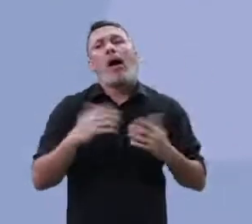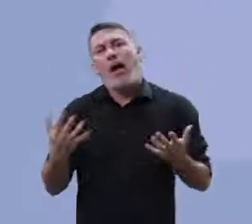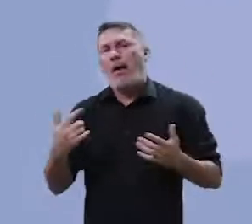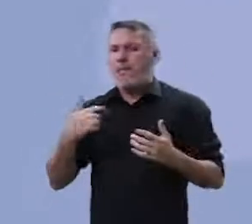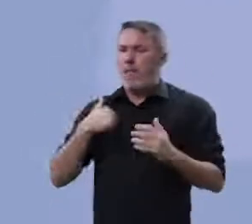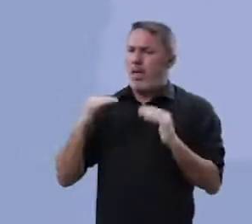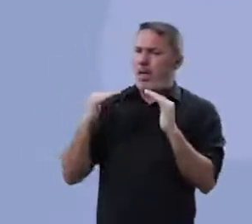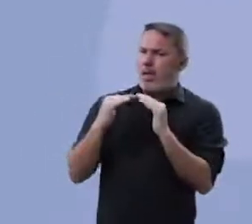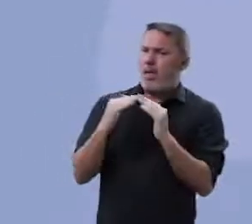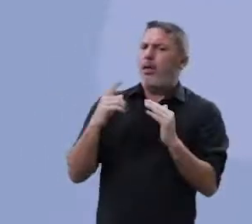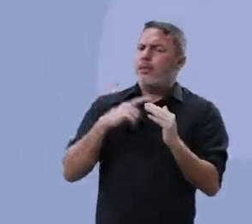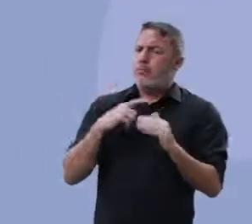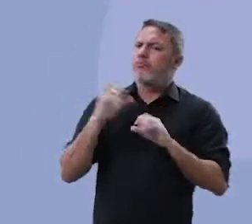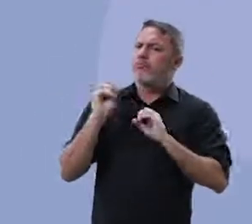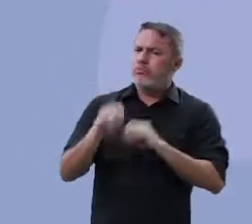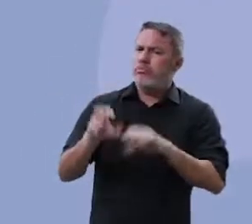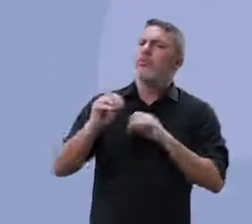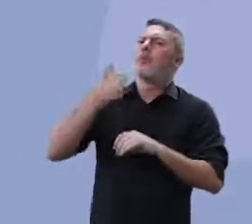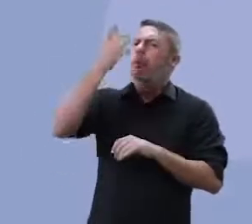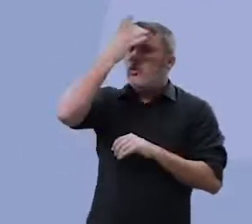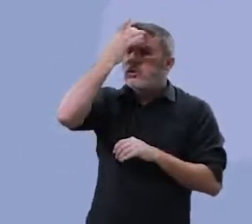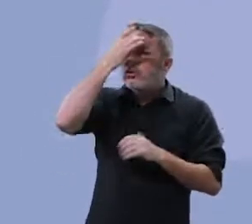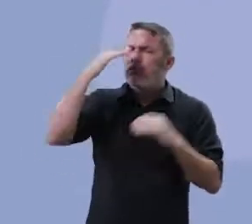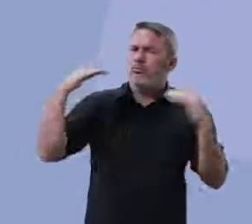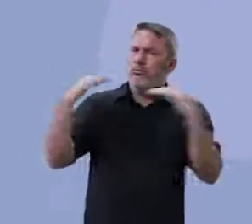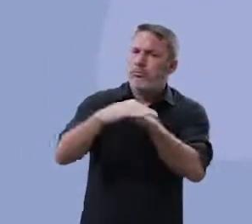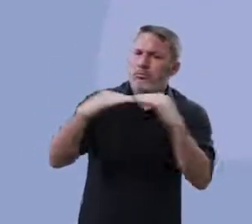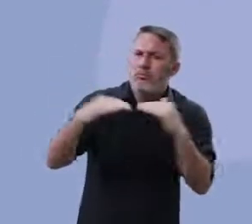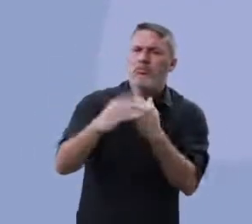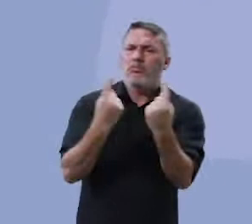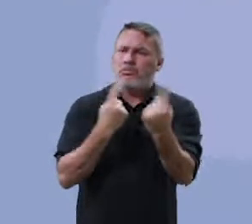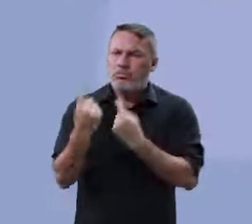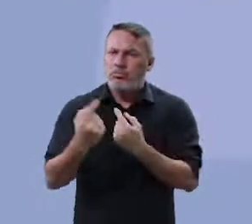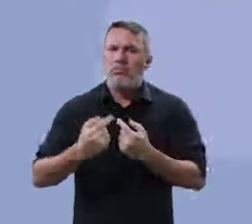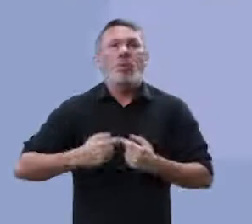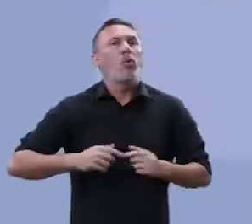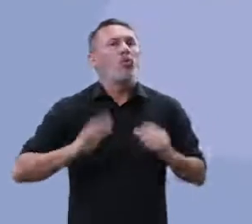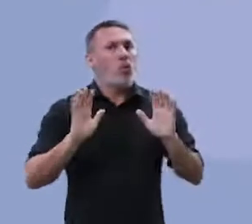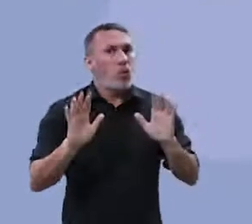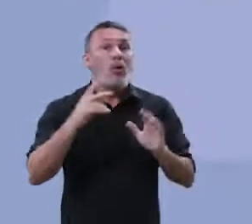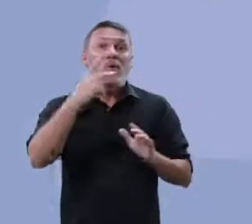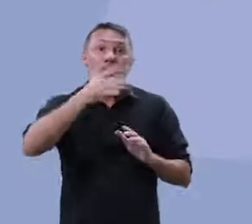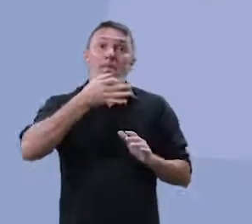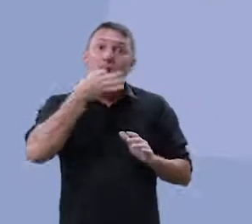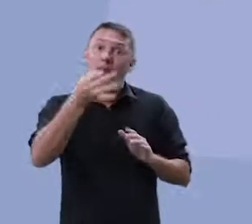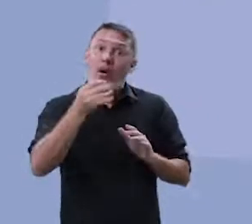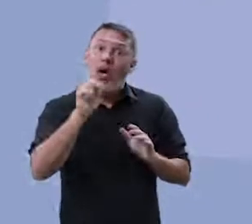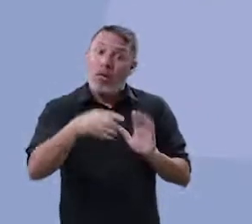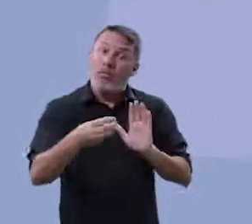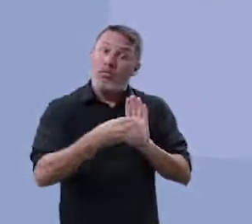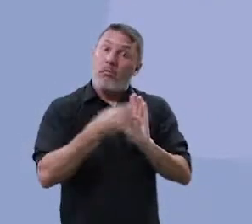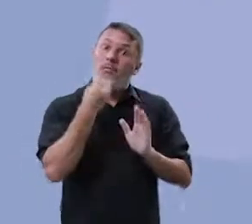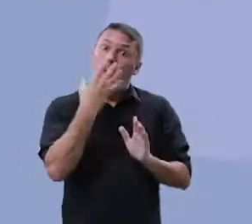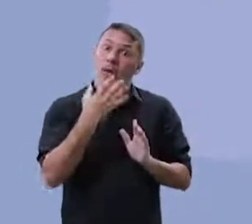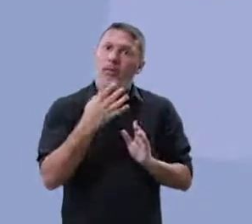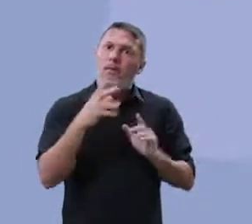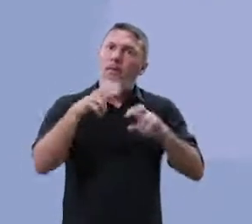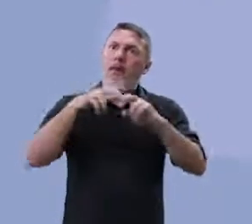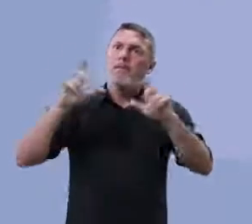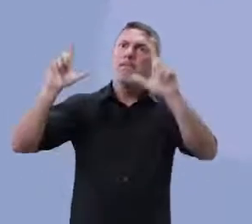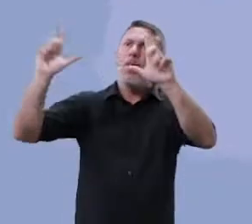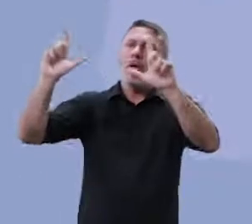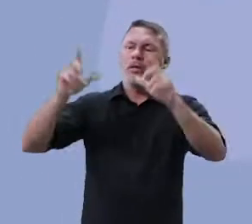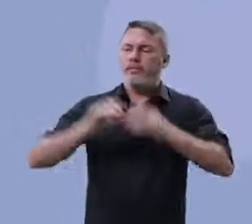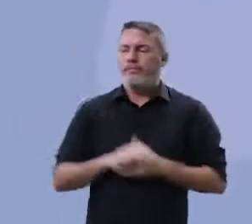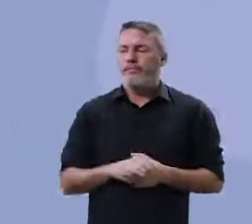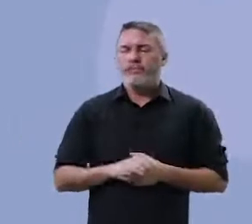Ah, professor, porque aqui em casa nós trabalhamos muito essa questão de educação no trânsito. Olha, então você já tem mais ou menos uma proposta de intervenção aí,